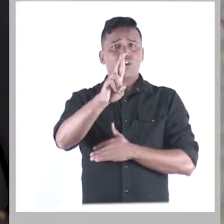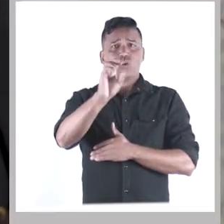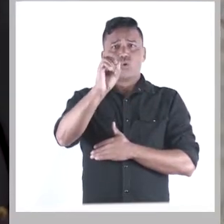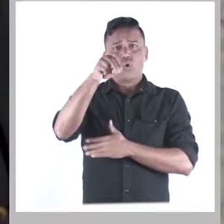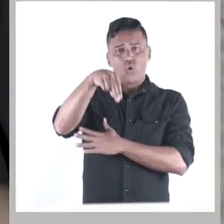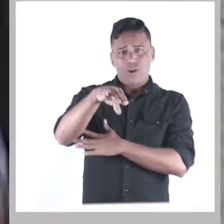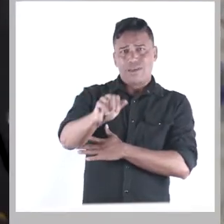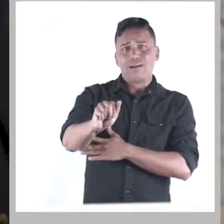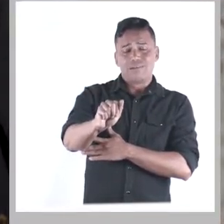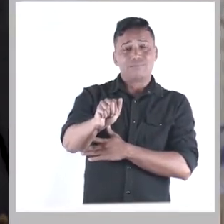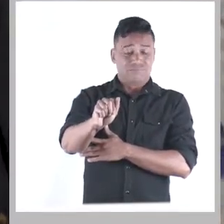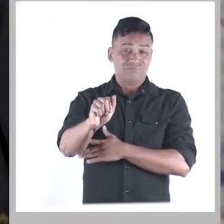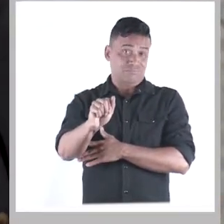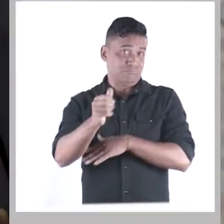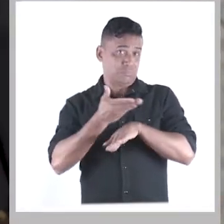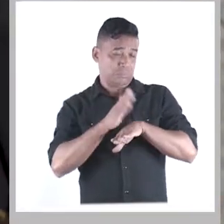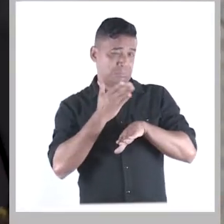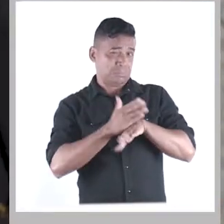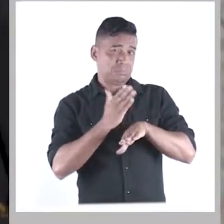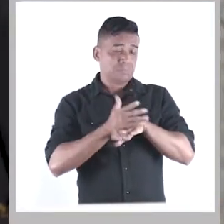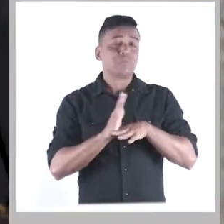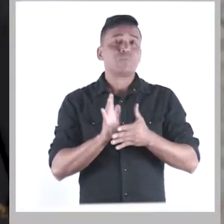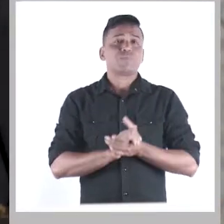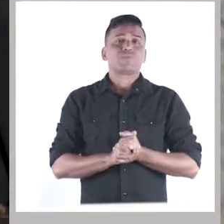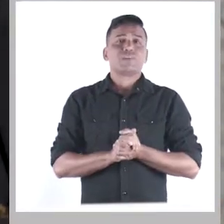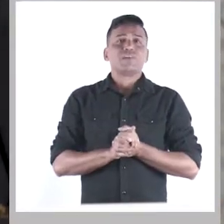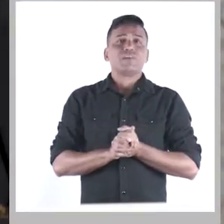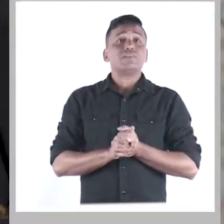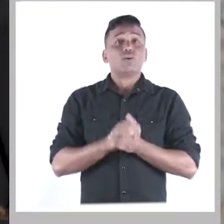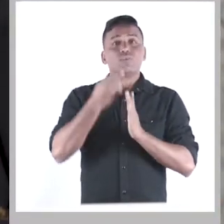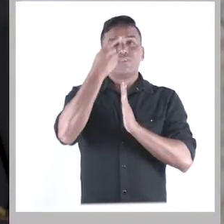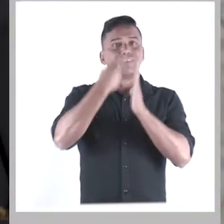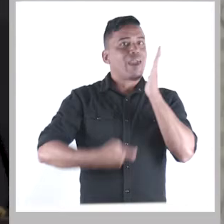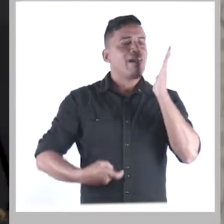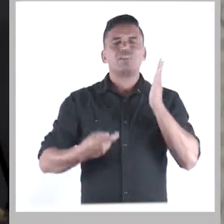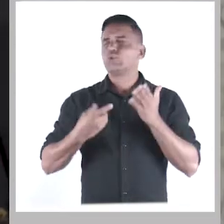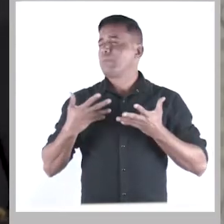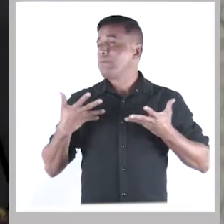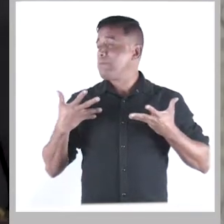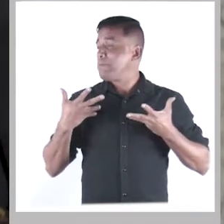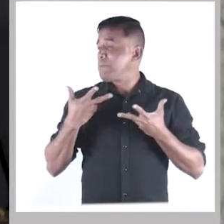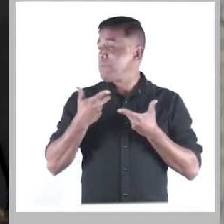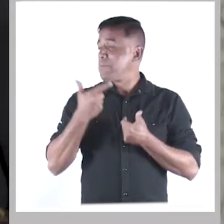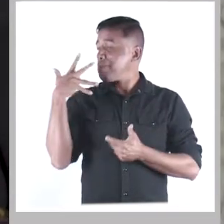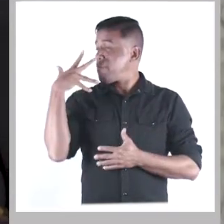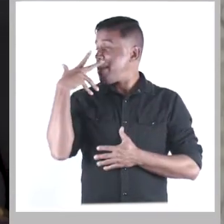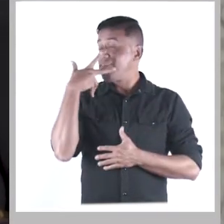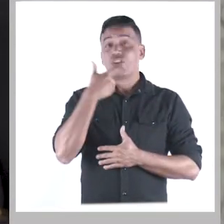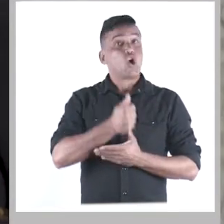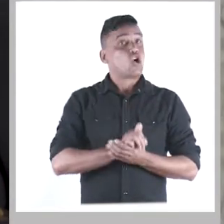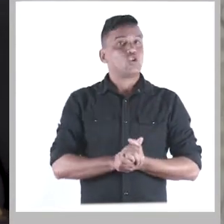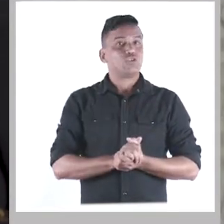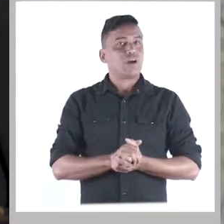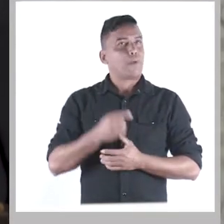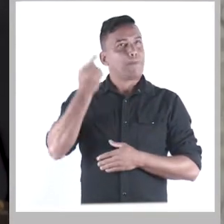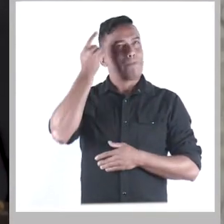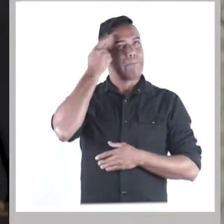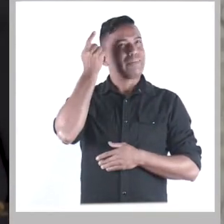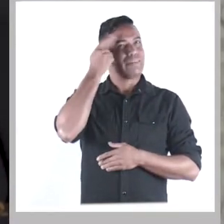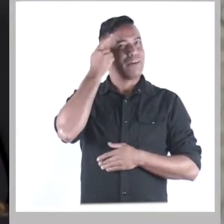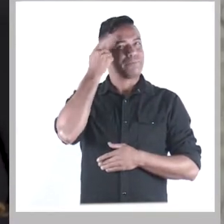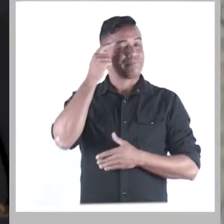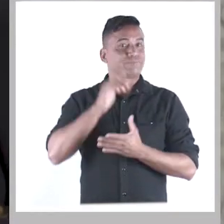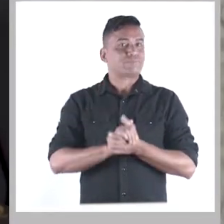crônica, meio que um ensaio, a partir desse texto, que é maravilhoso, né? Lindo,